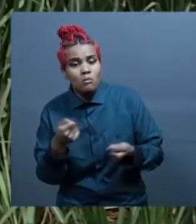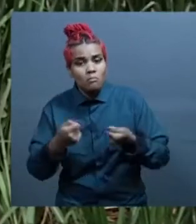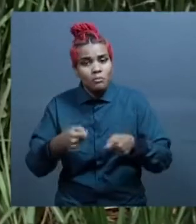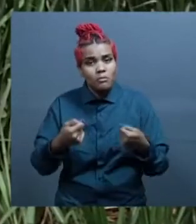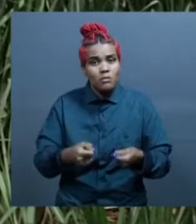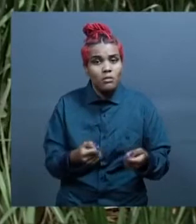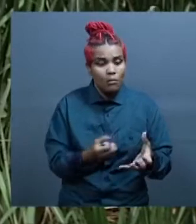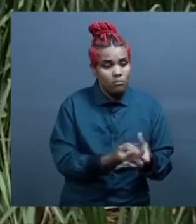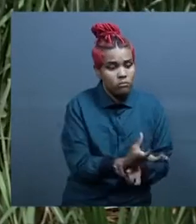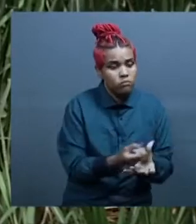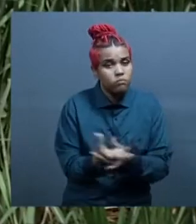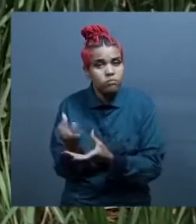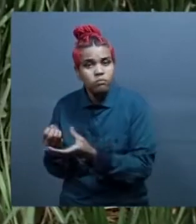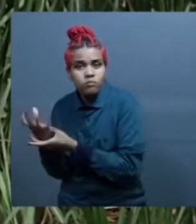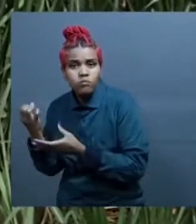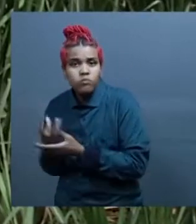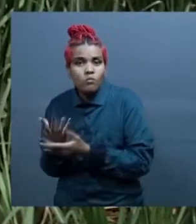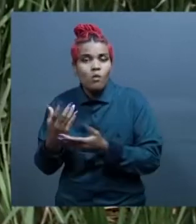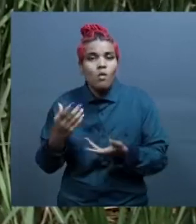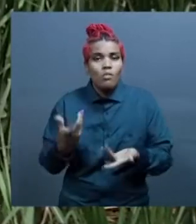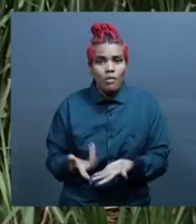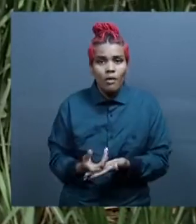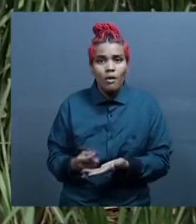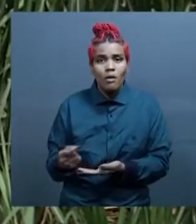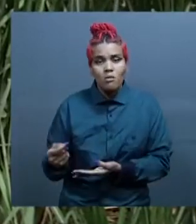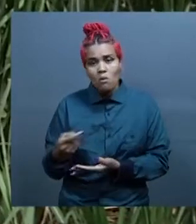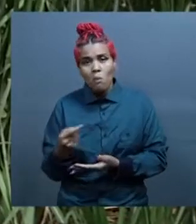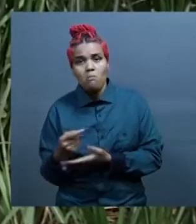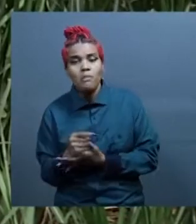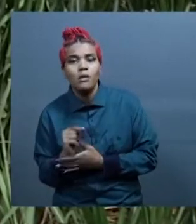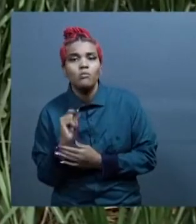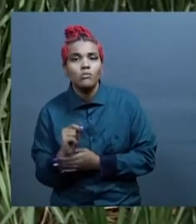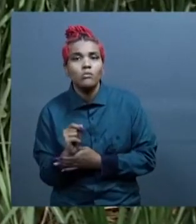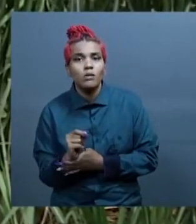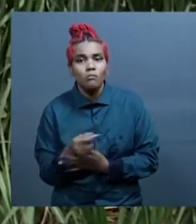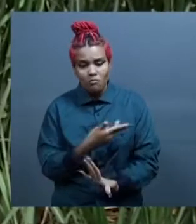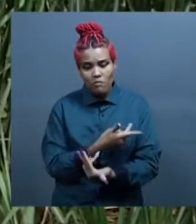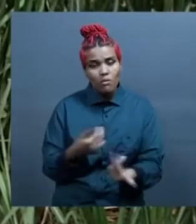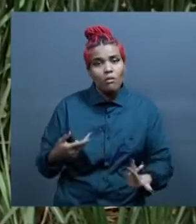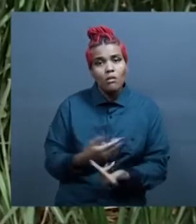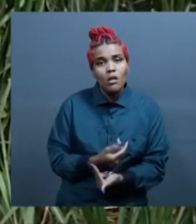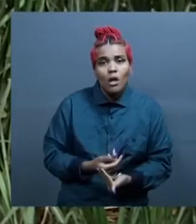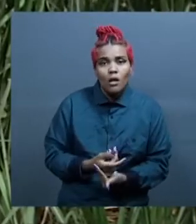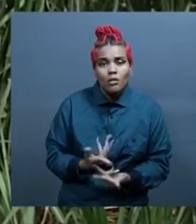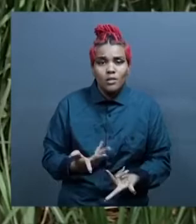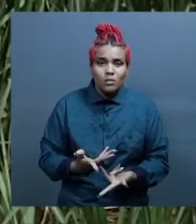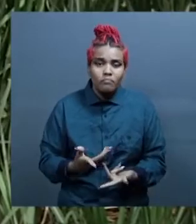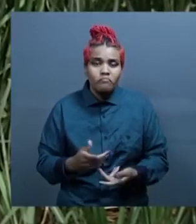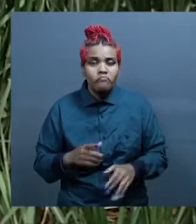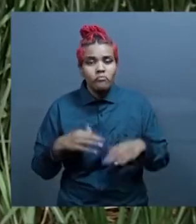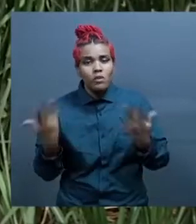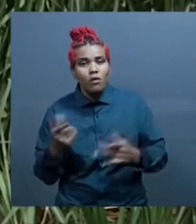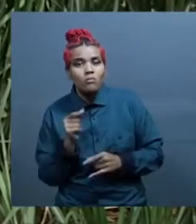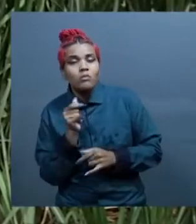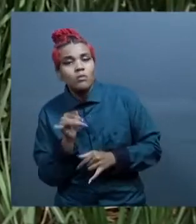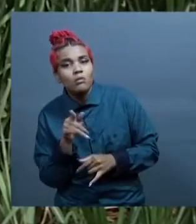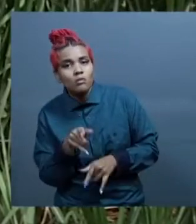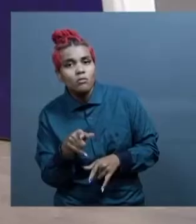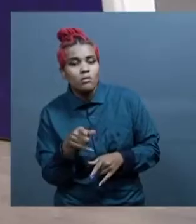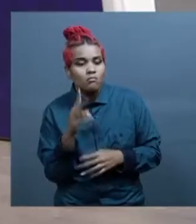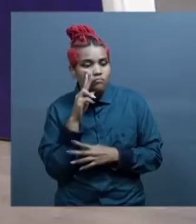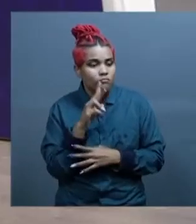recursos então inevitavelmente a a adoção do sistema plantio direto passa por